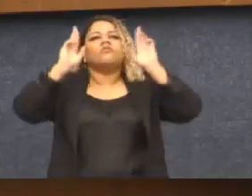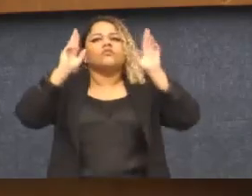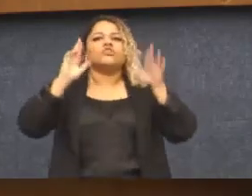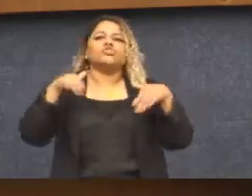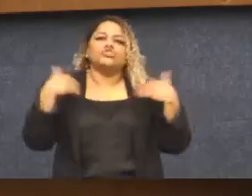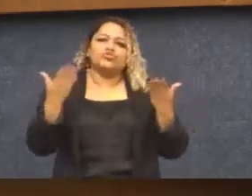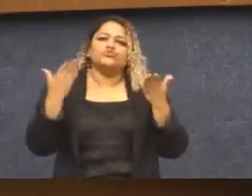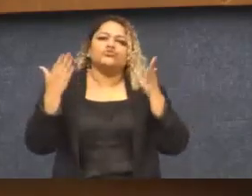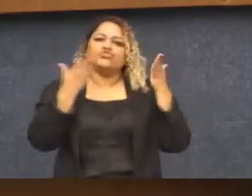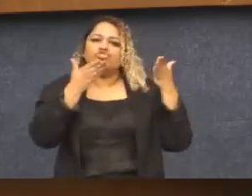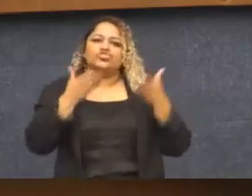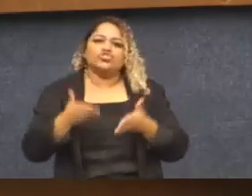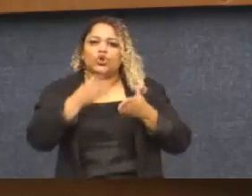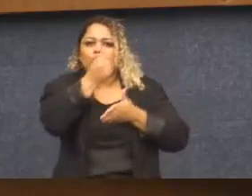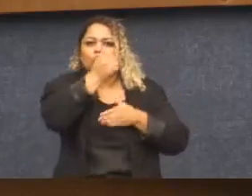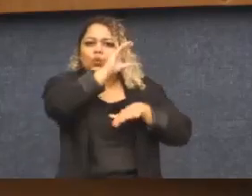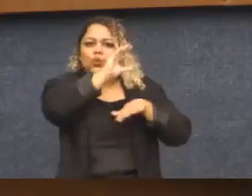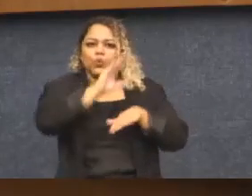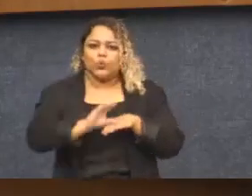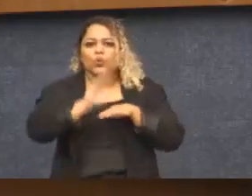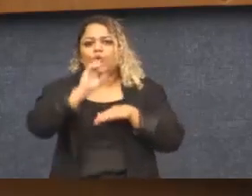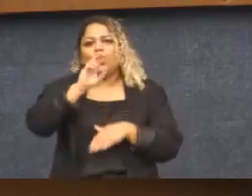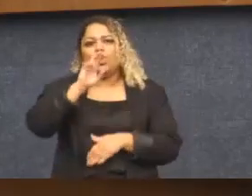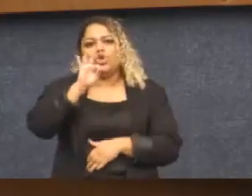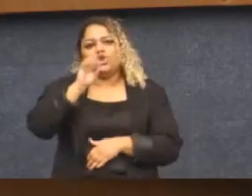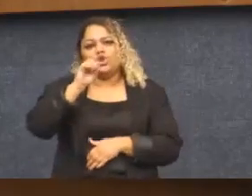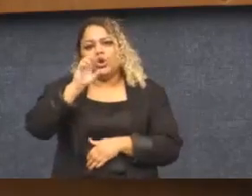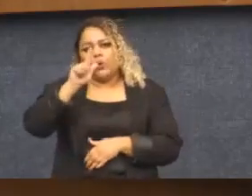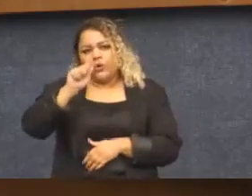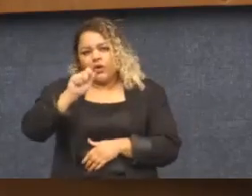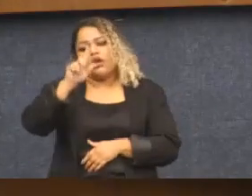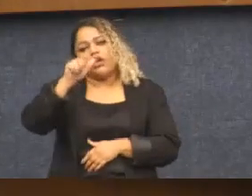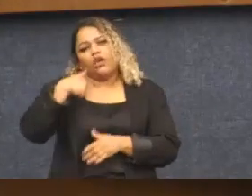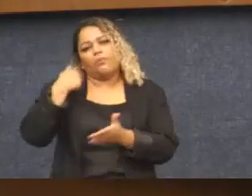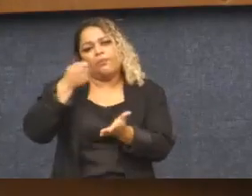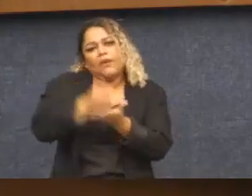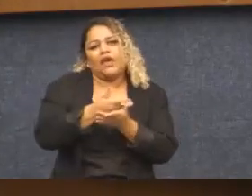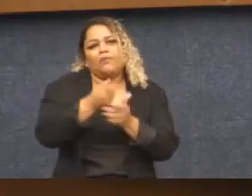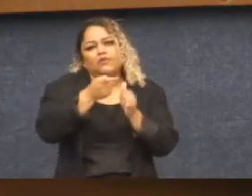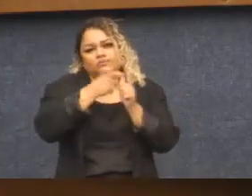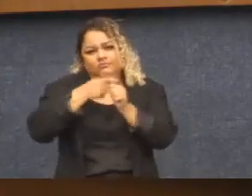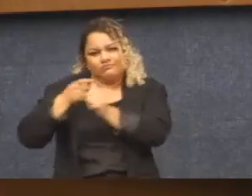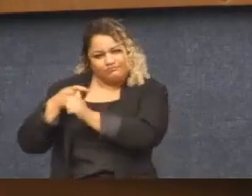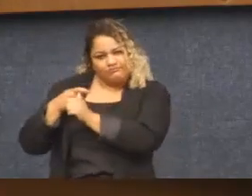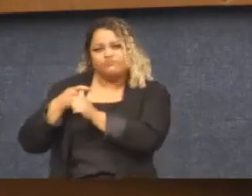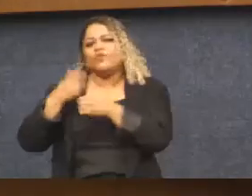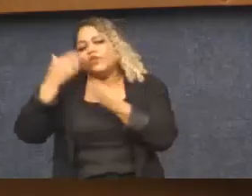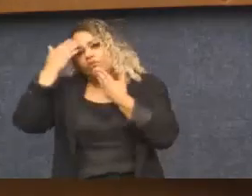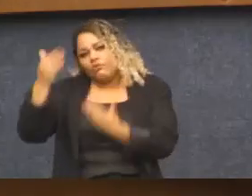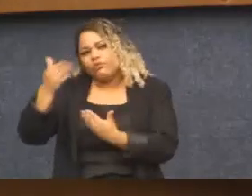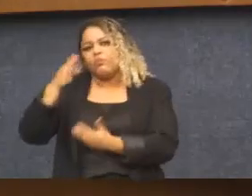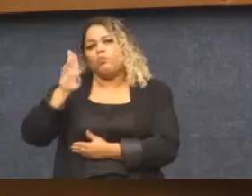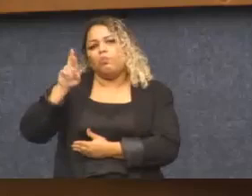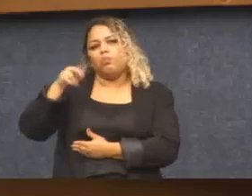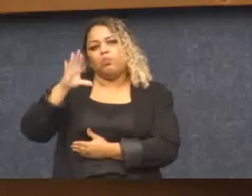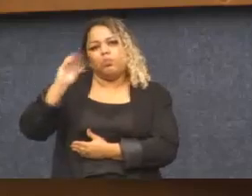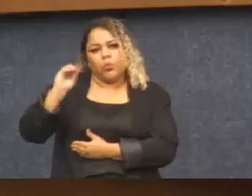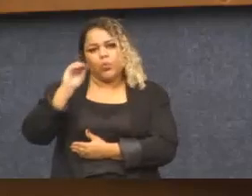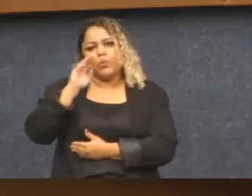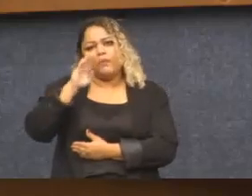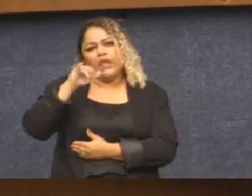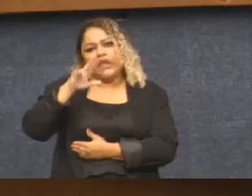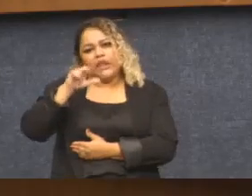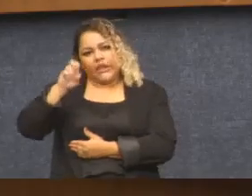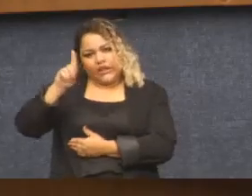débitos atrasados. Eu quero agradecer na pessoa do vereador Bruno Miranda o envio desse projeto para cá, mas também quero agradecer os meus